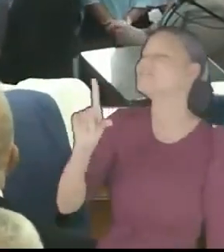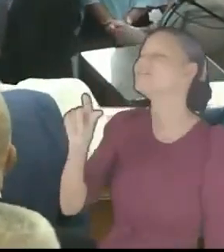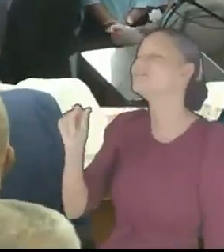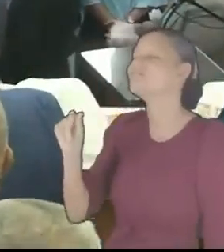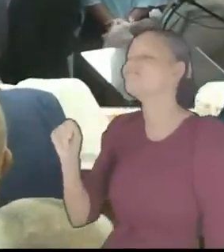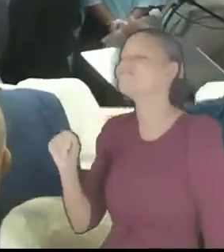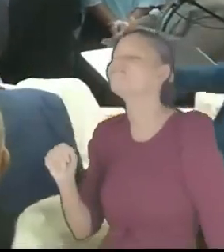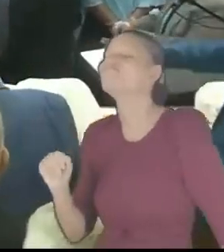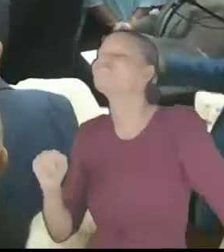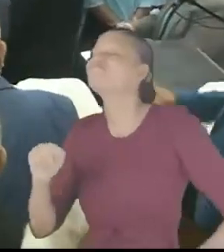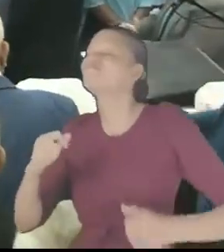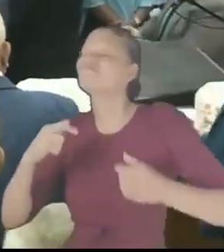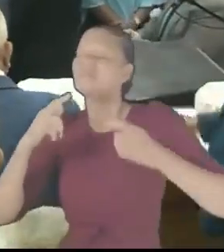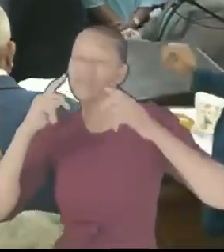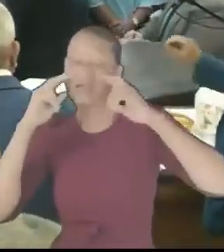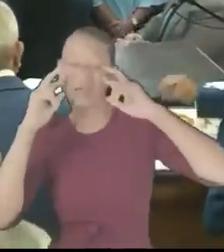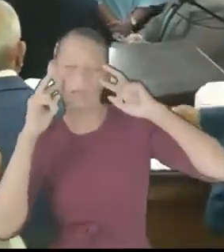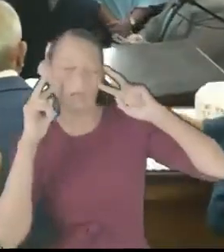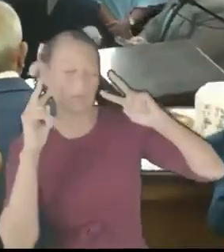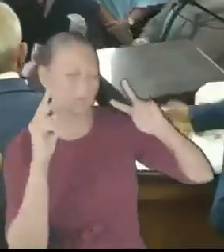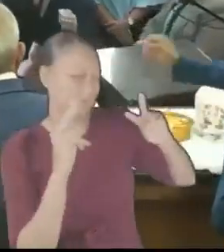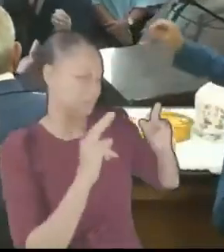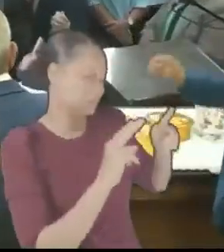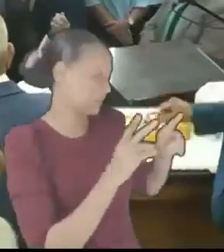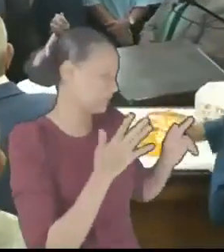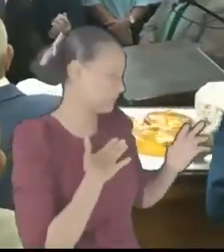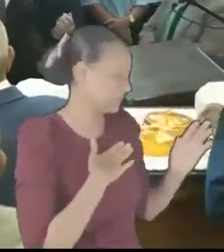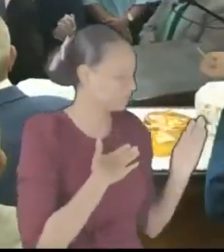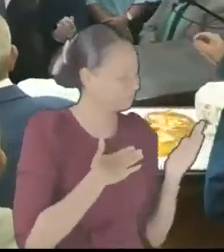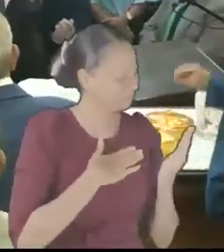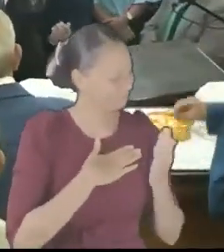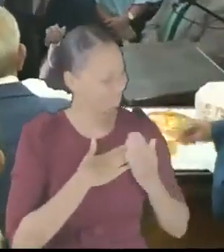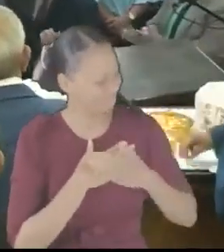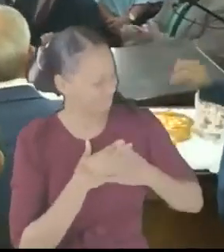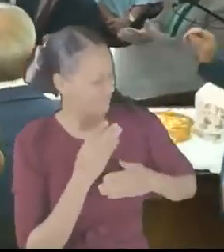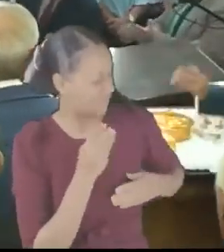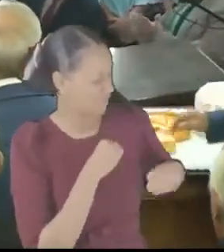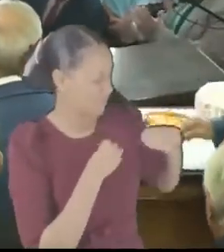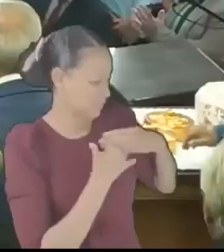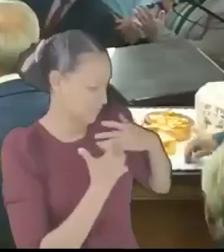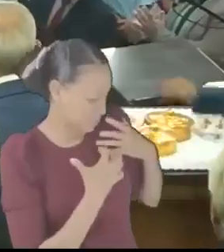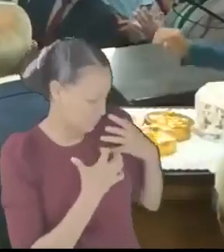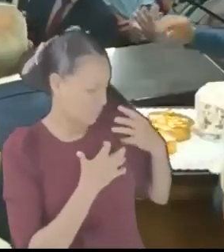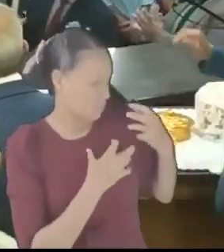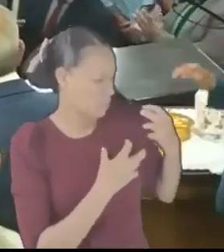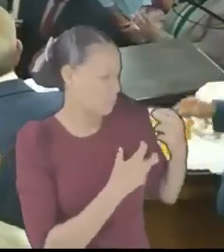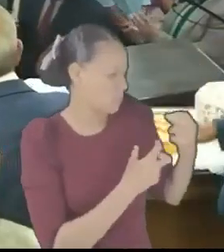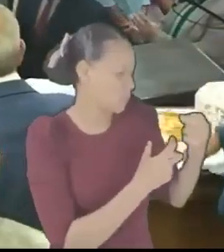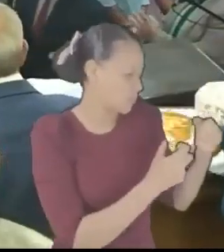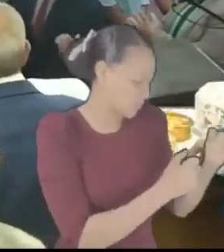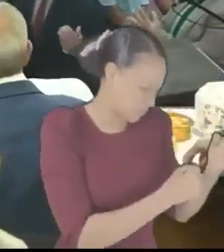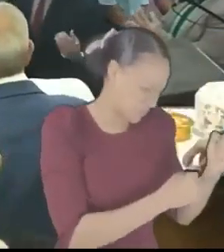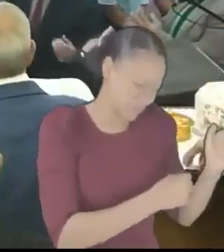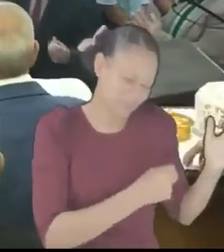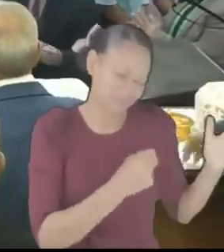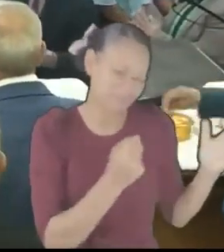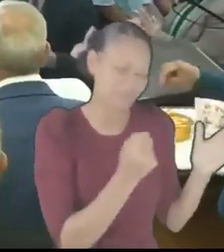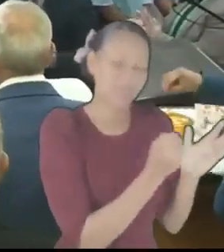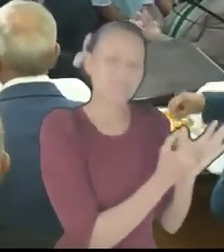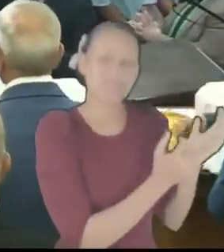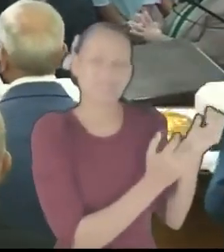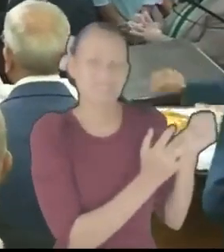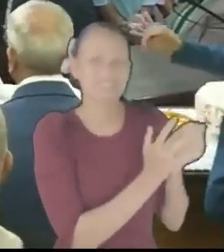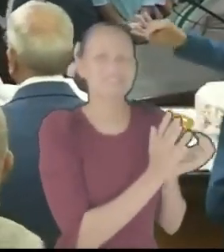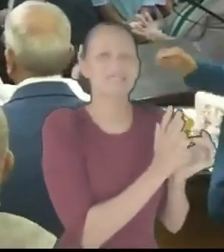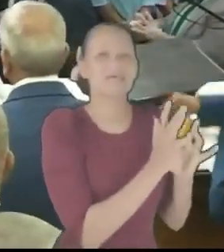dia eu vi meu pecado castigado em Jesus. Foi